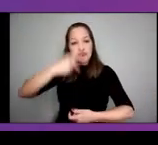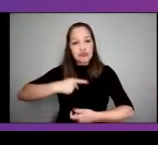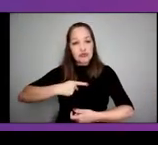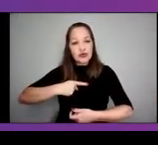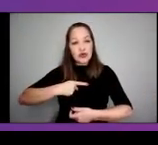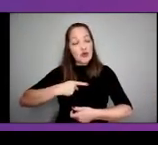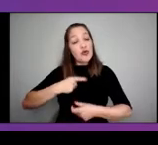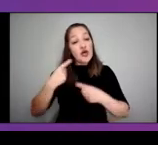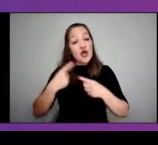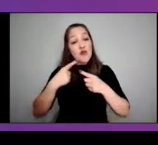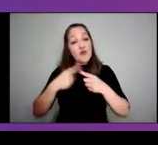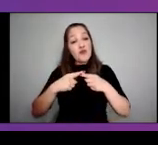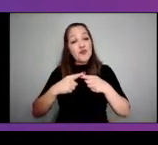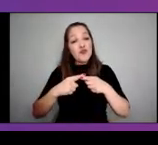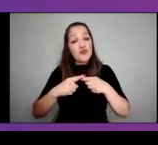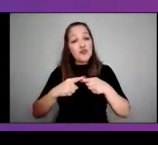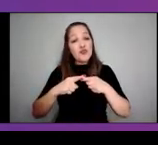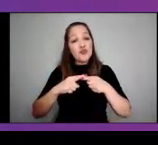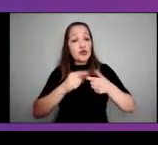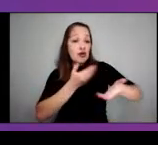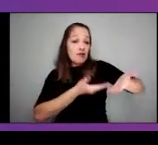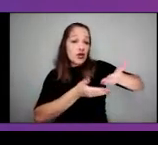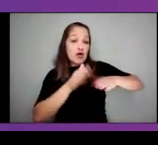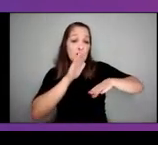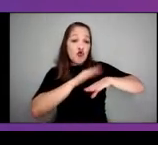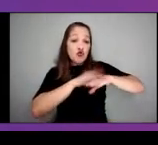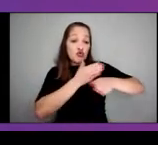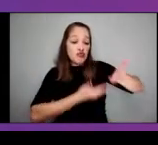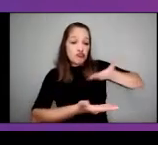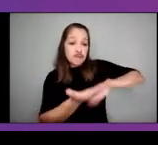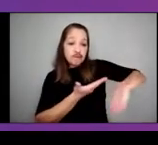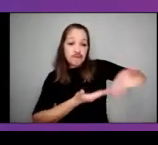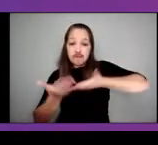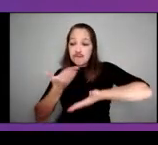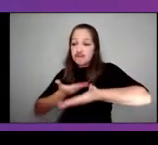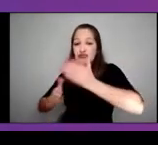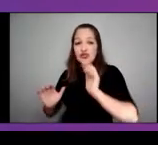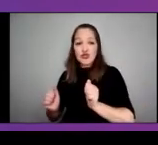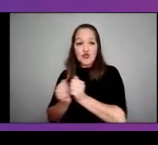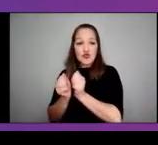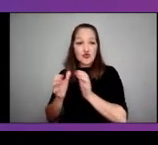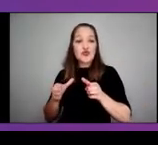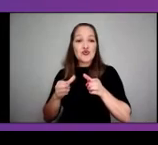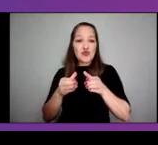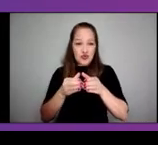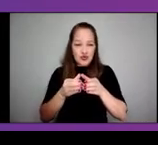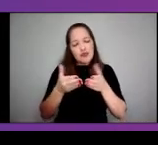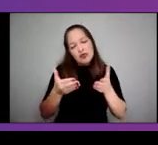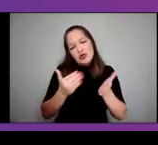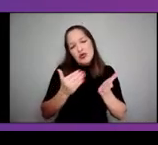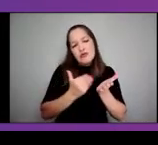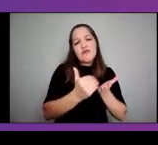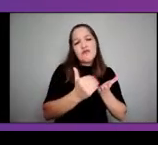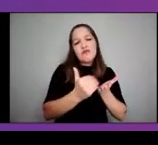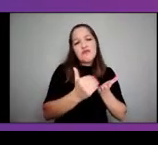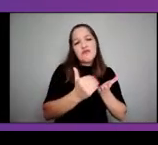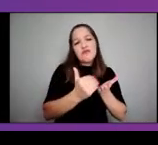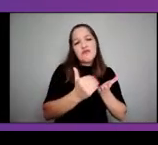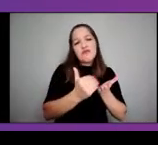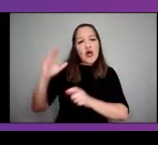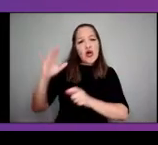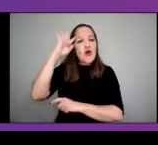processo de construção compartilhar de construção coletiva e tal é um Claro que parte desse lugar Claro de um lugar que é uma